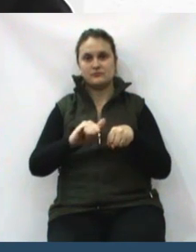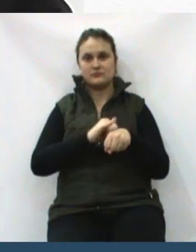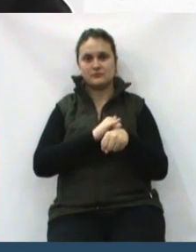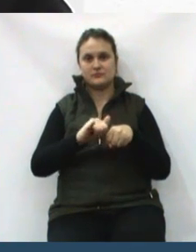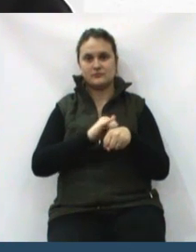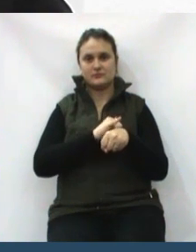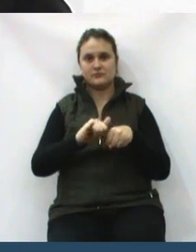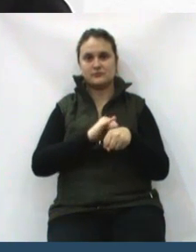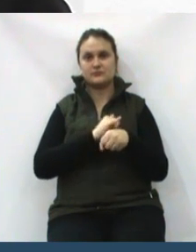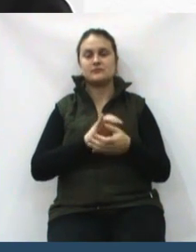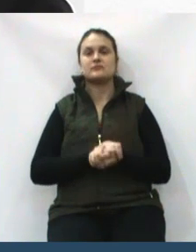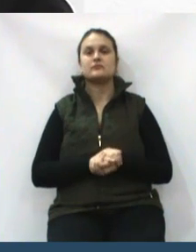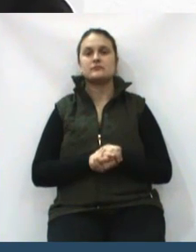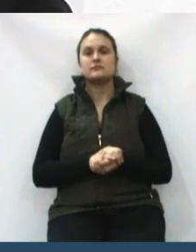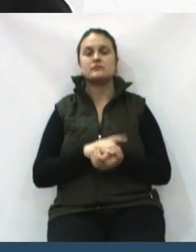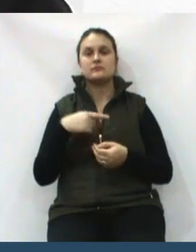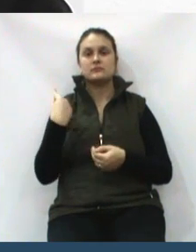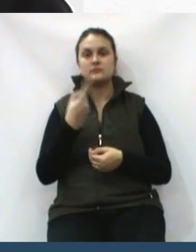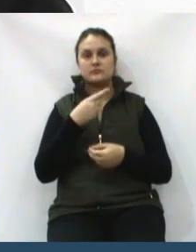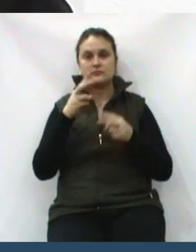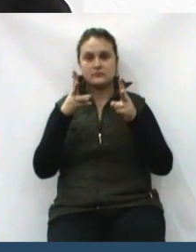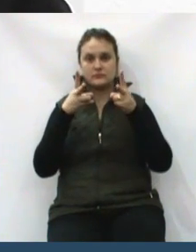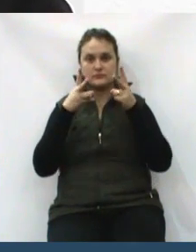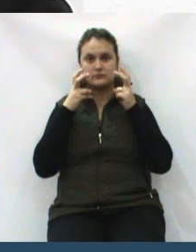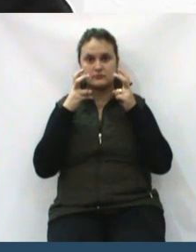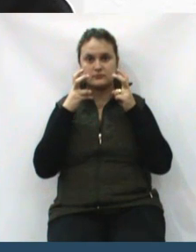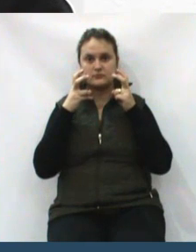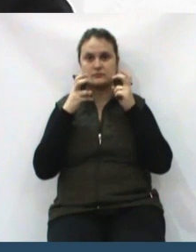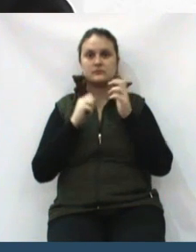a Lava Jato, nós vemos